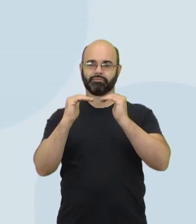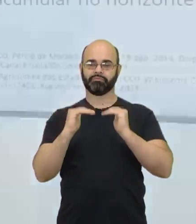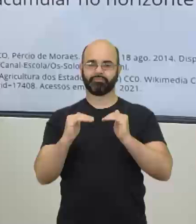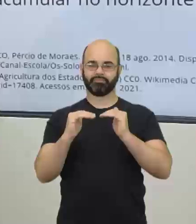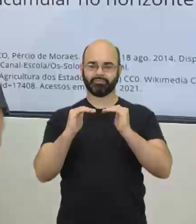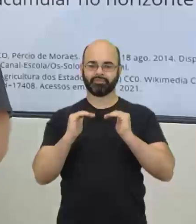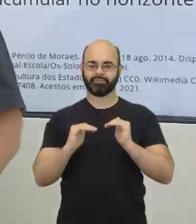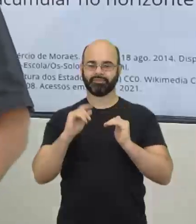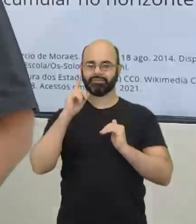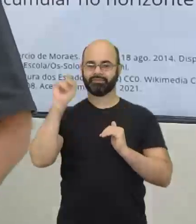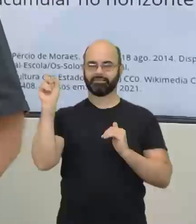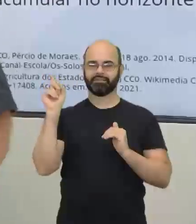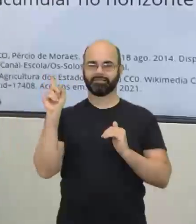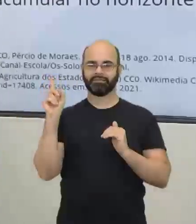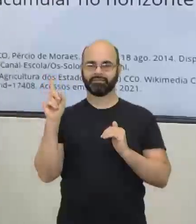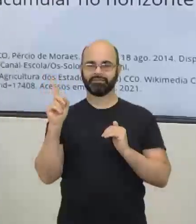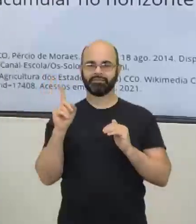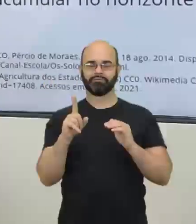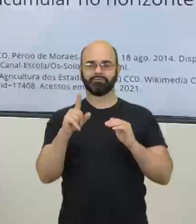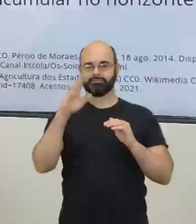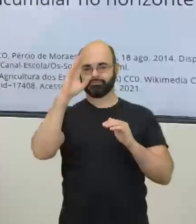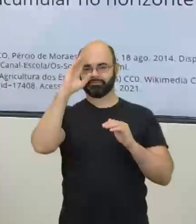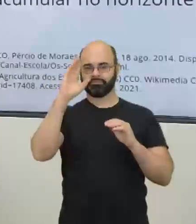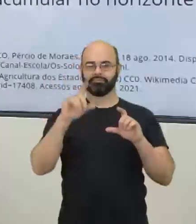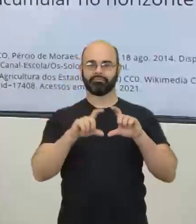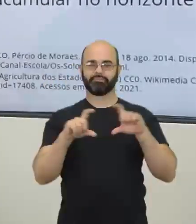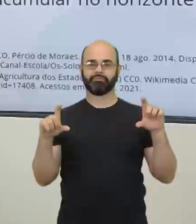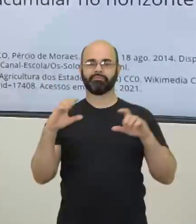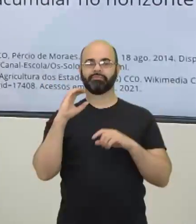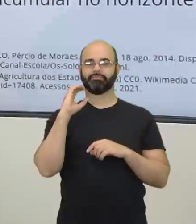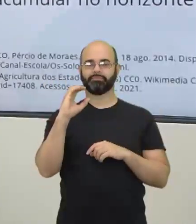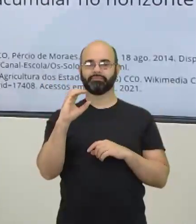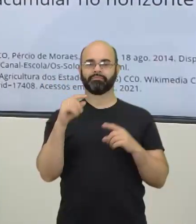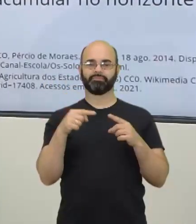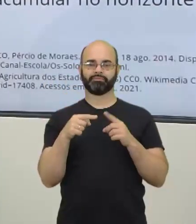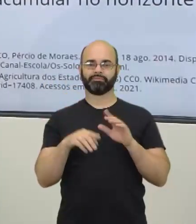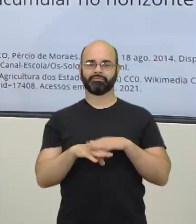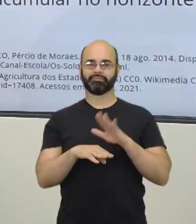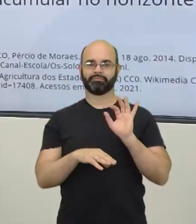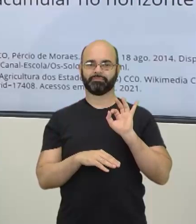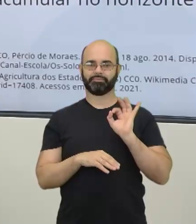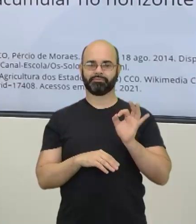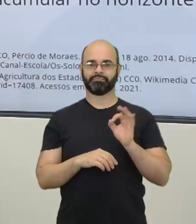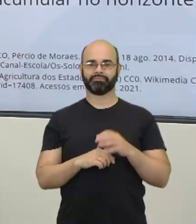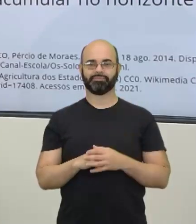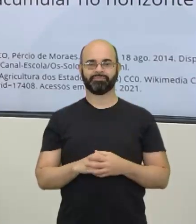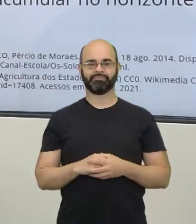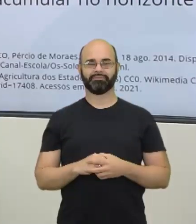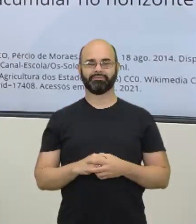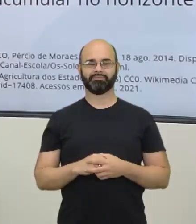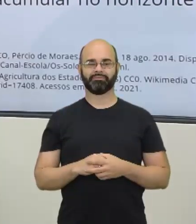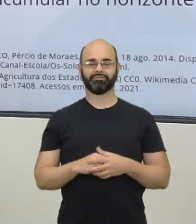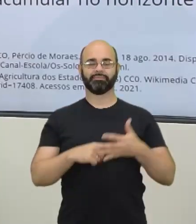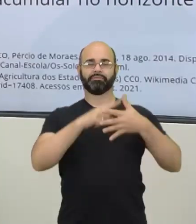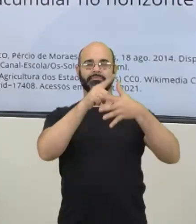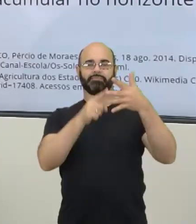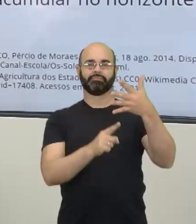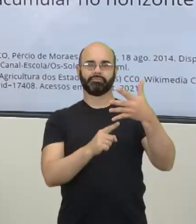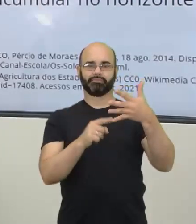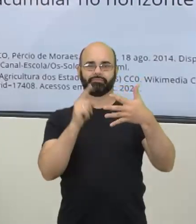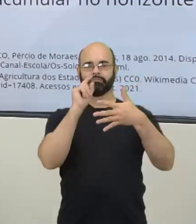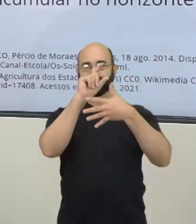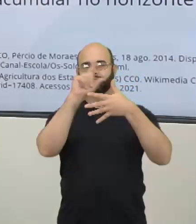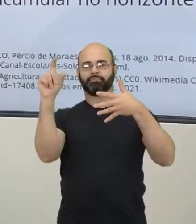logo abaixo, mas aí na relação do horizonte C, tá certo? E é isso aí. Então, nós temos esses 5 horizontes,